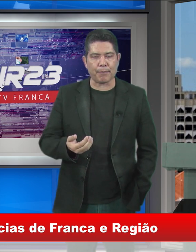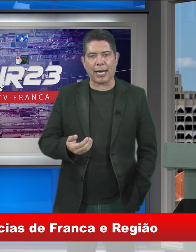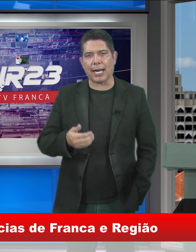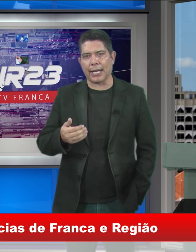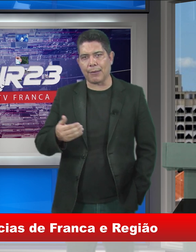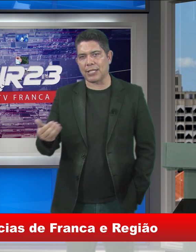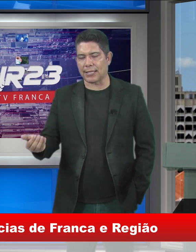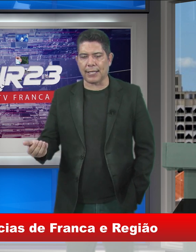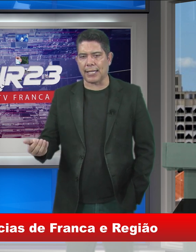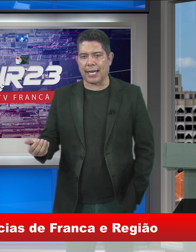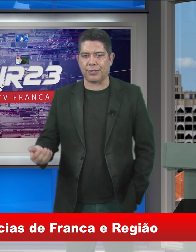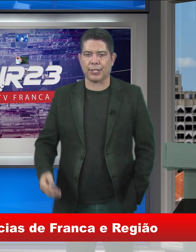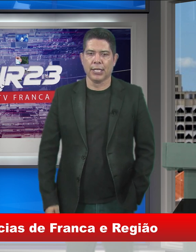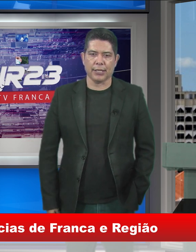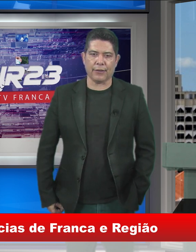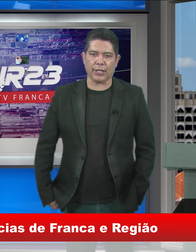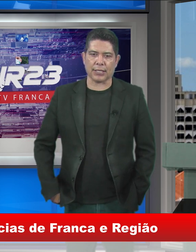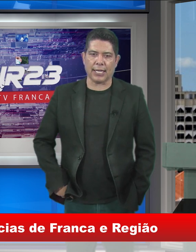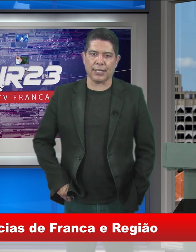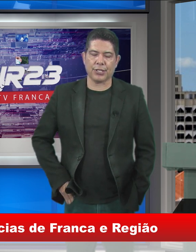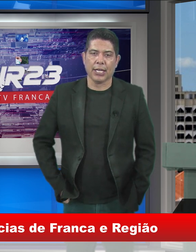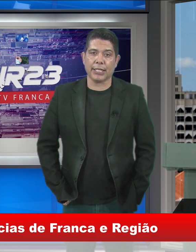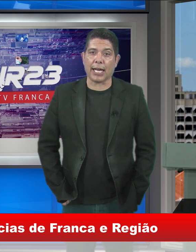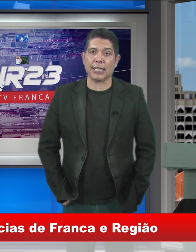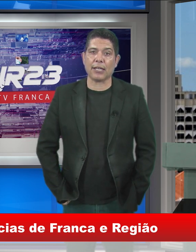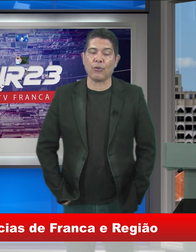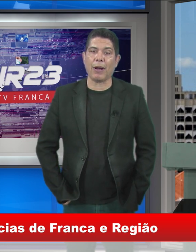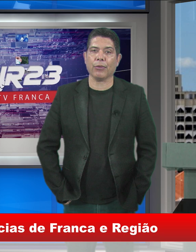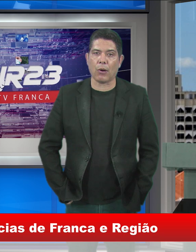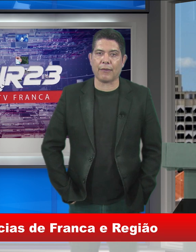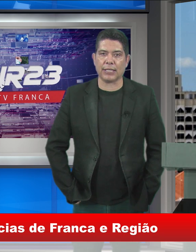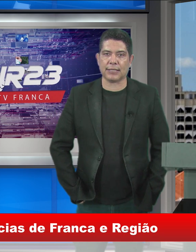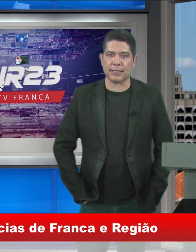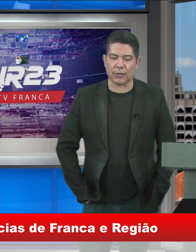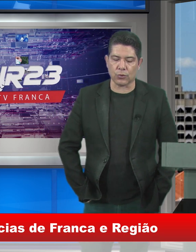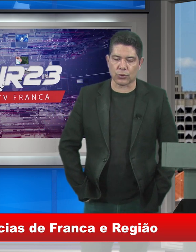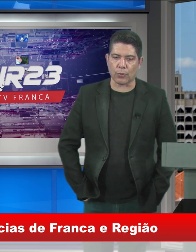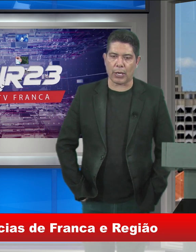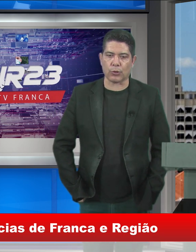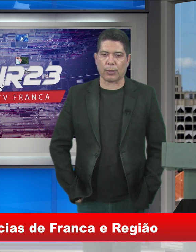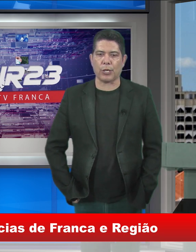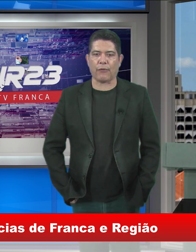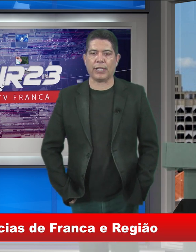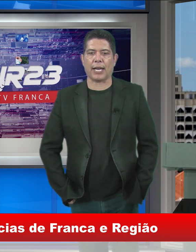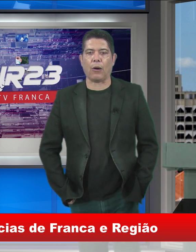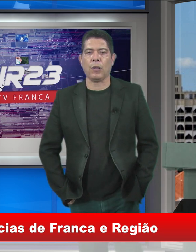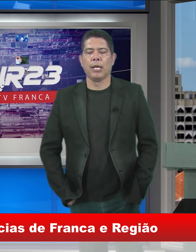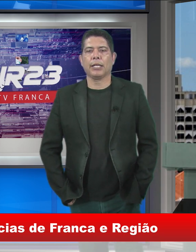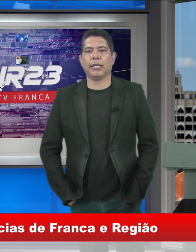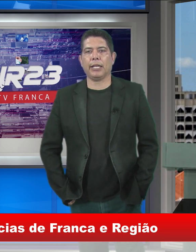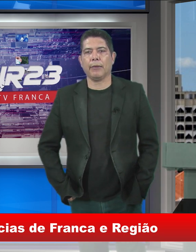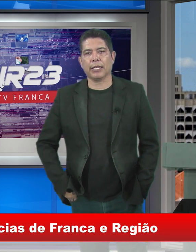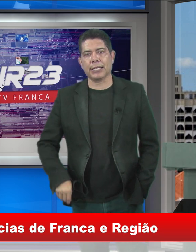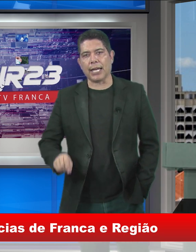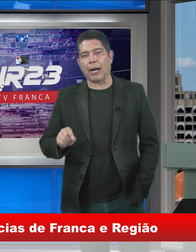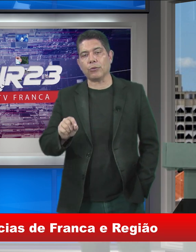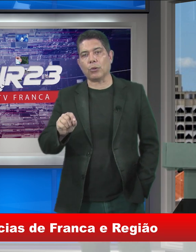que você tem que pagar, né? Mensalidade, na verdade. E aí teve uma nova decisão do Supremo Tribunal Federal